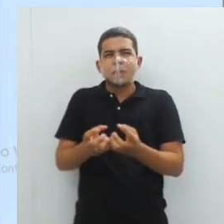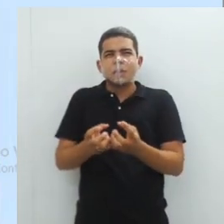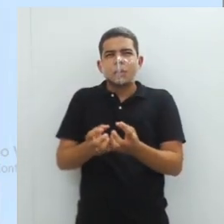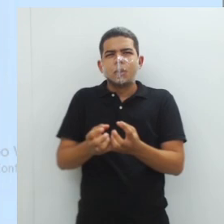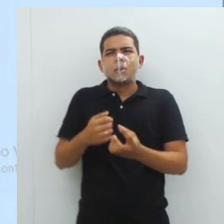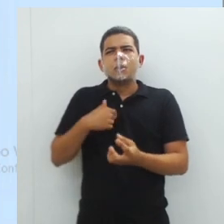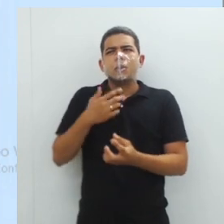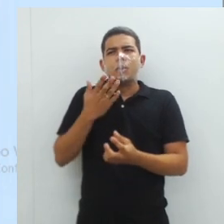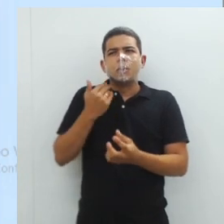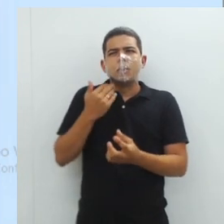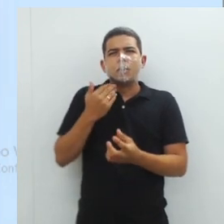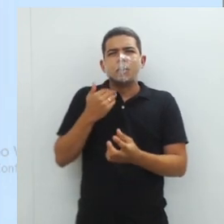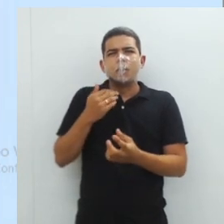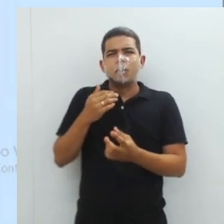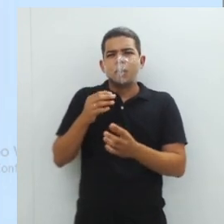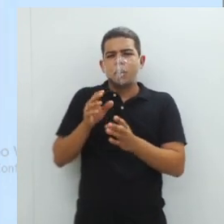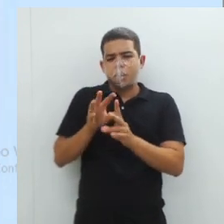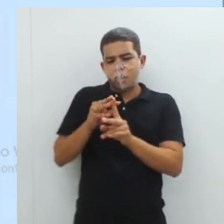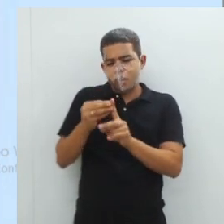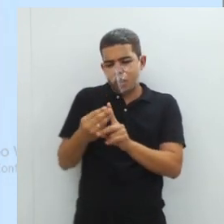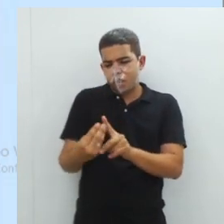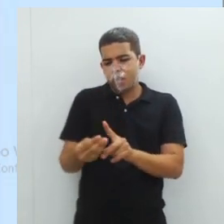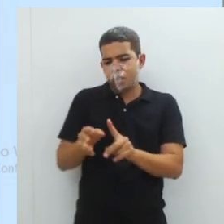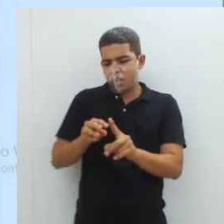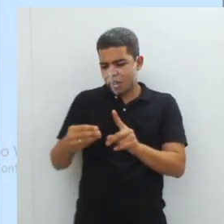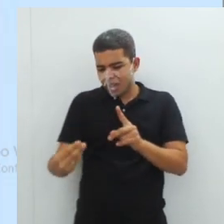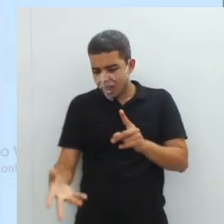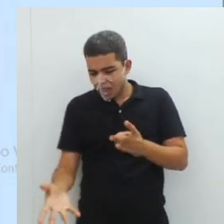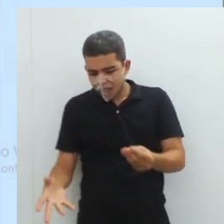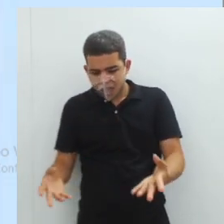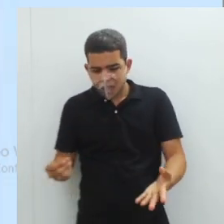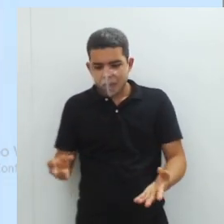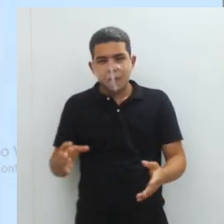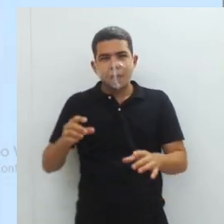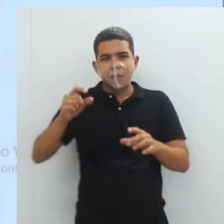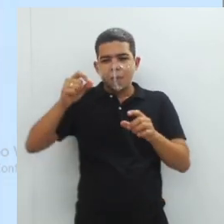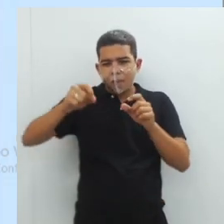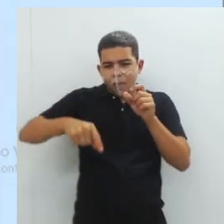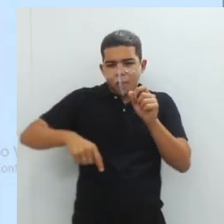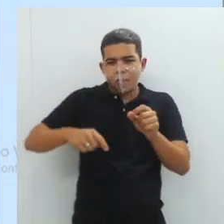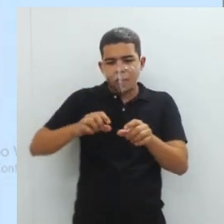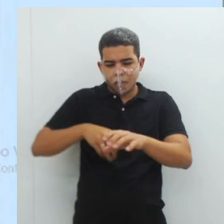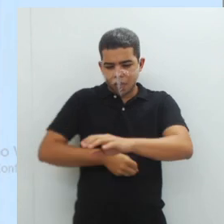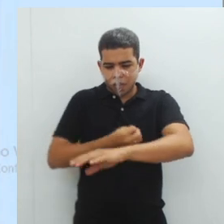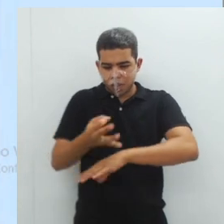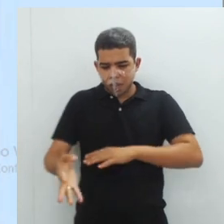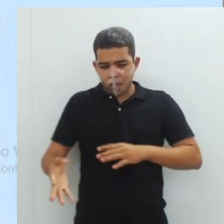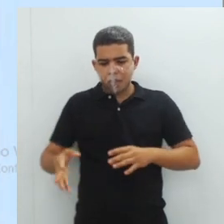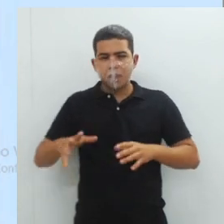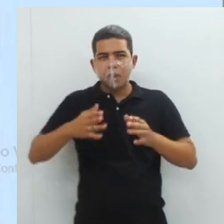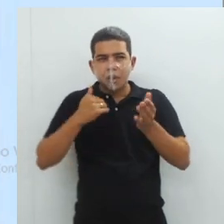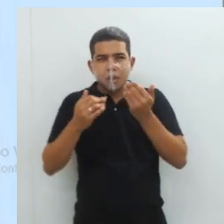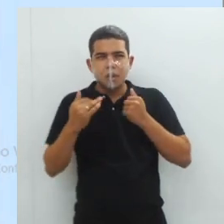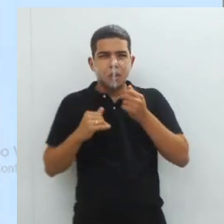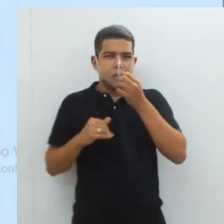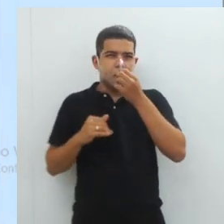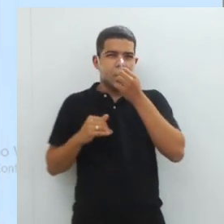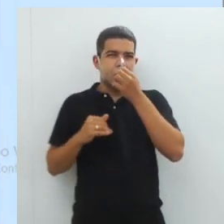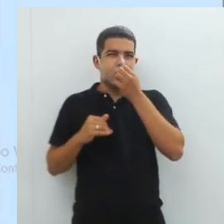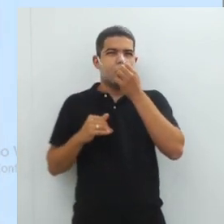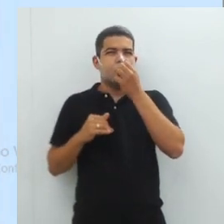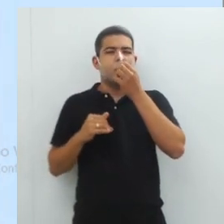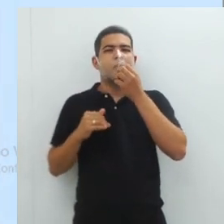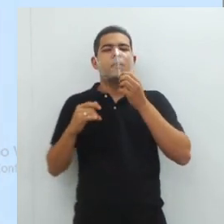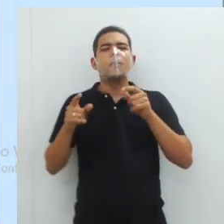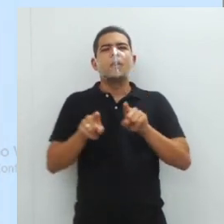vou me alimentar de cascas, raízes, sementes. O ciclo de reprodução também acelera. Eu concentro